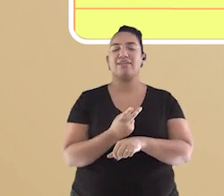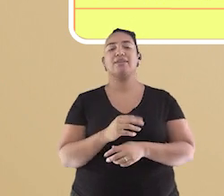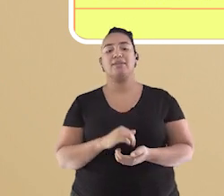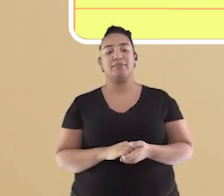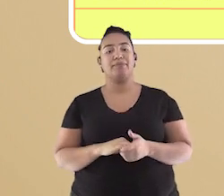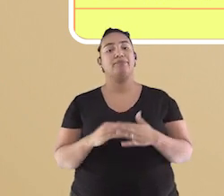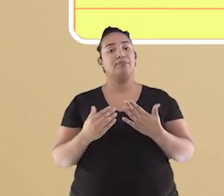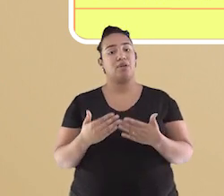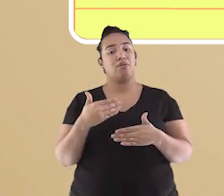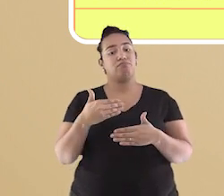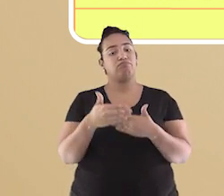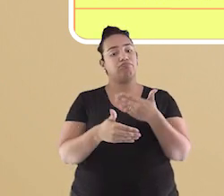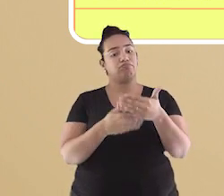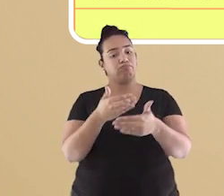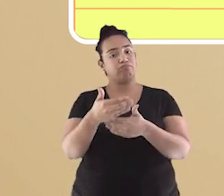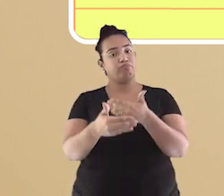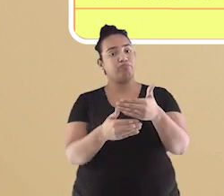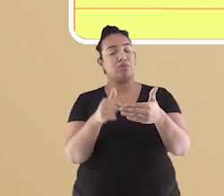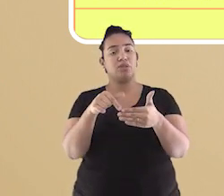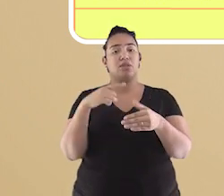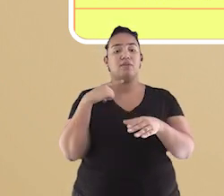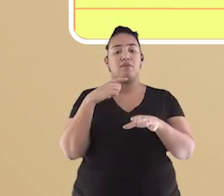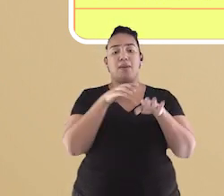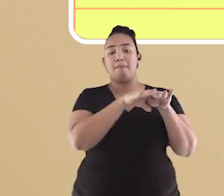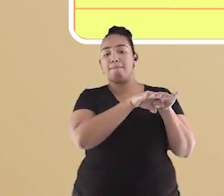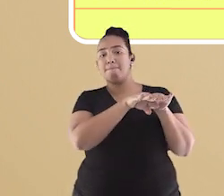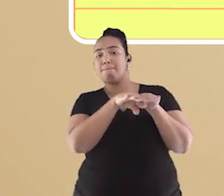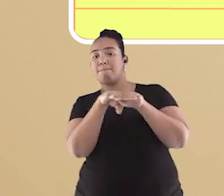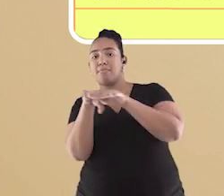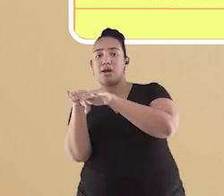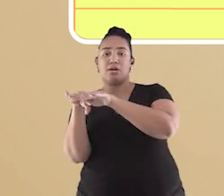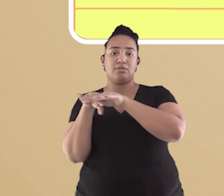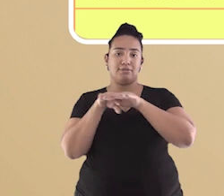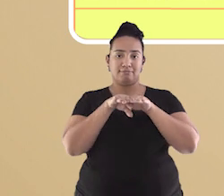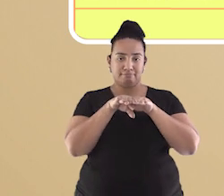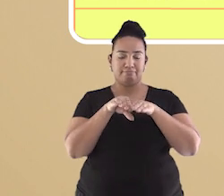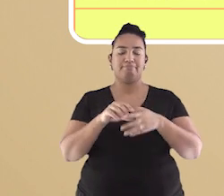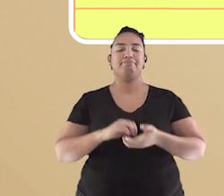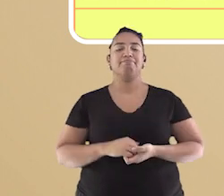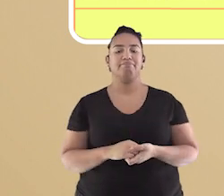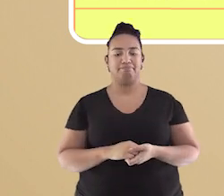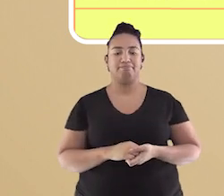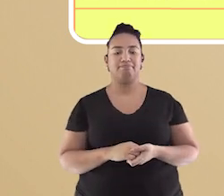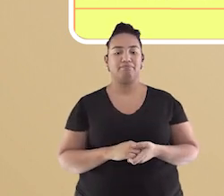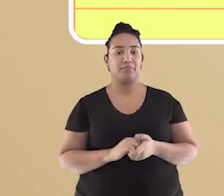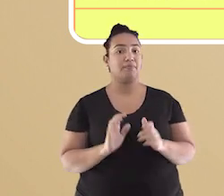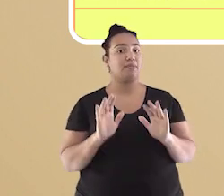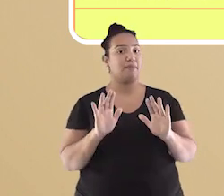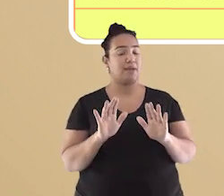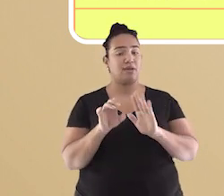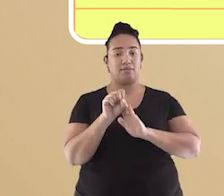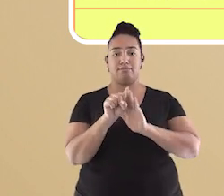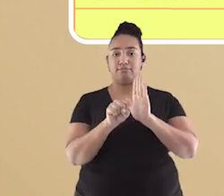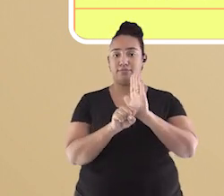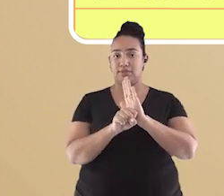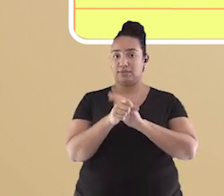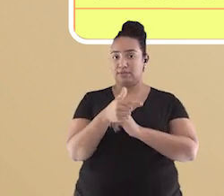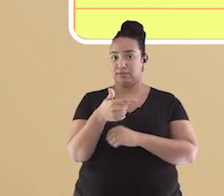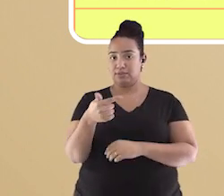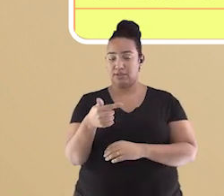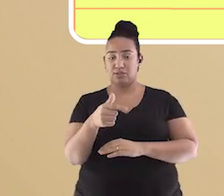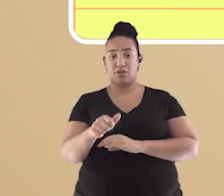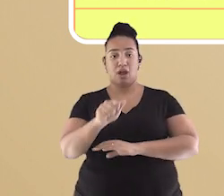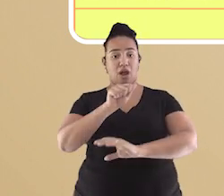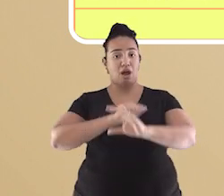bronze, e que depois de um tempo houve uma padronização no formato e no tamanho dos metais. Mas foi somente no século